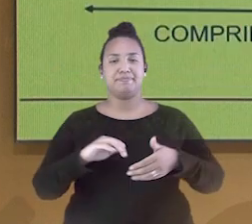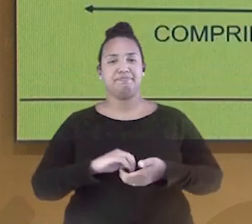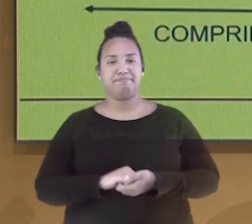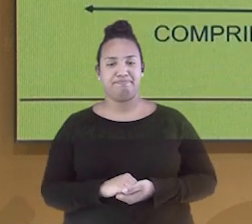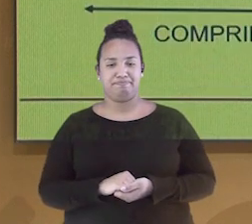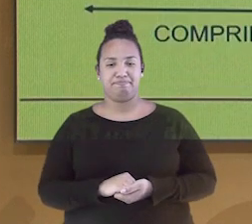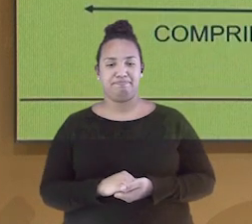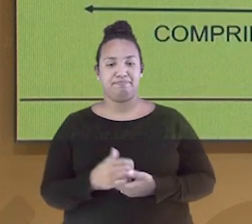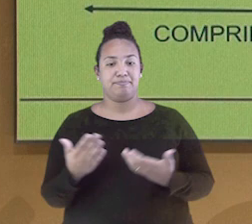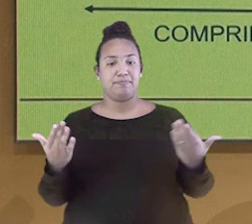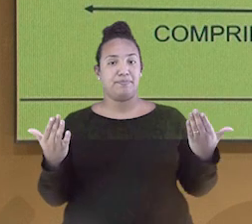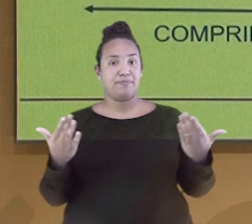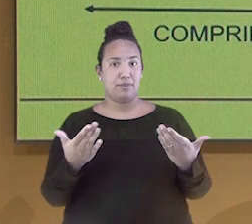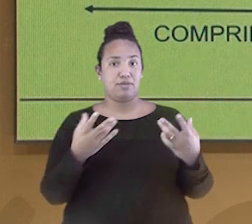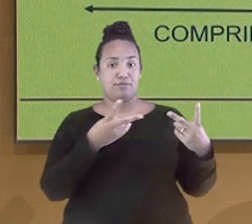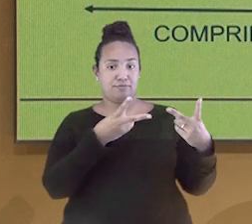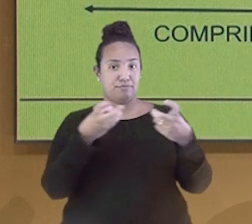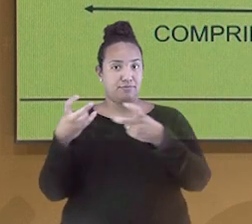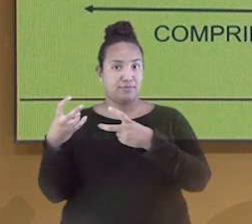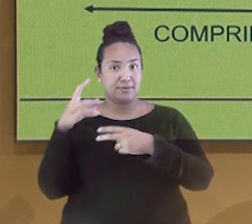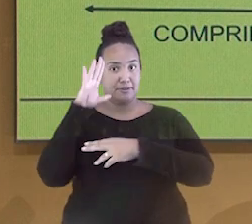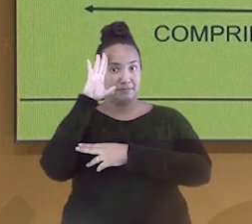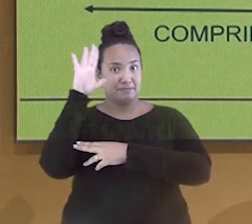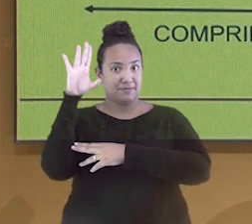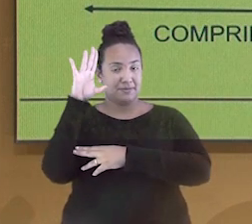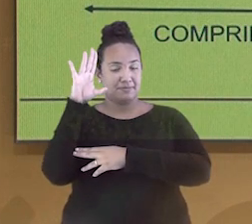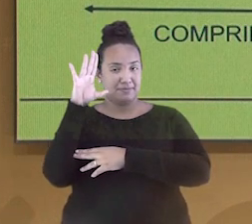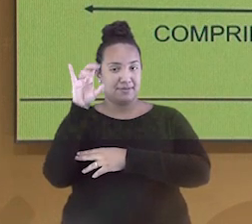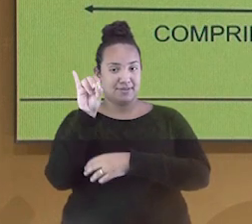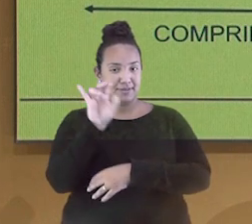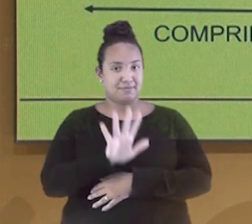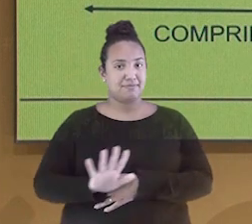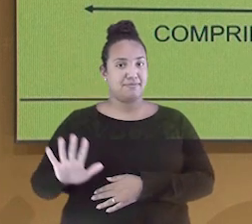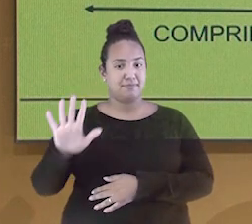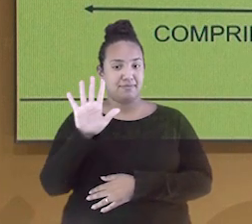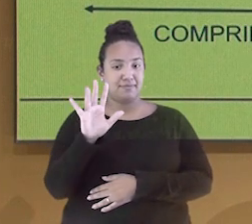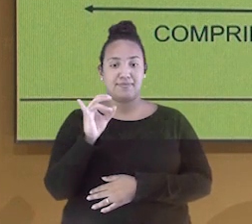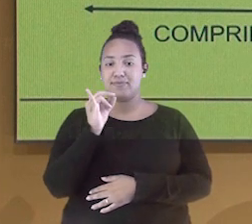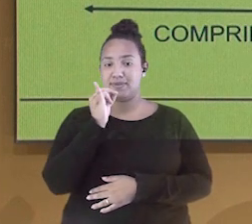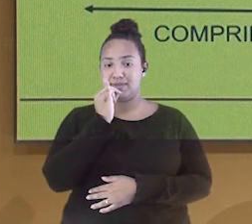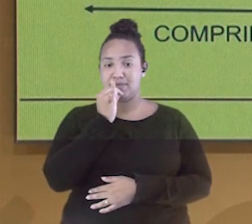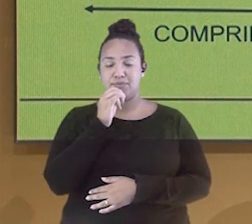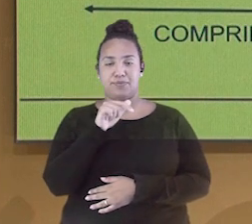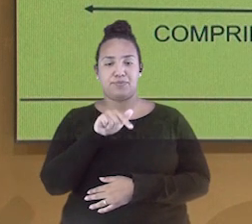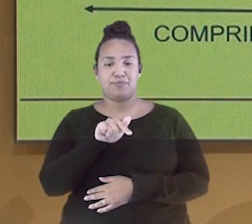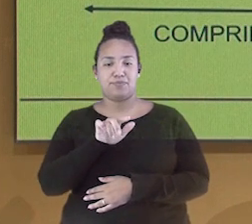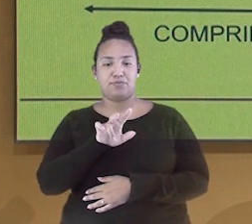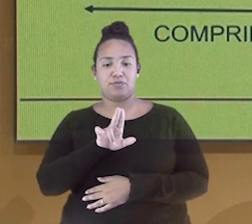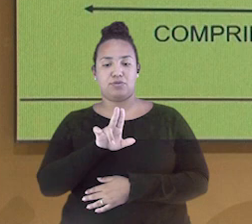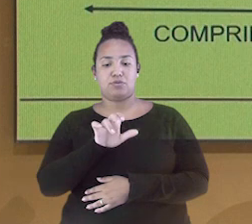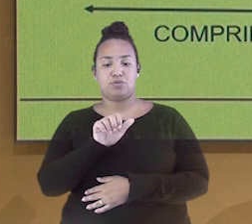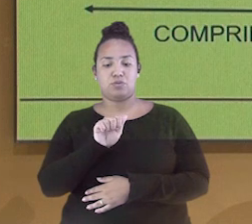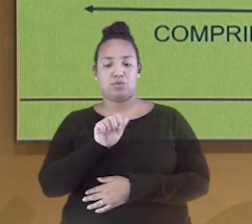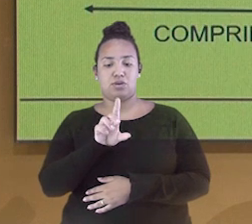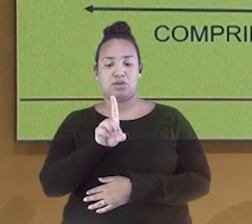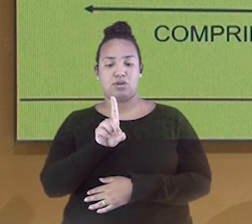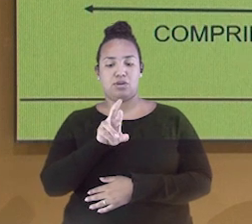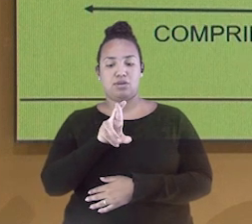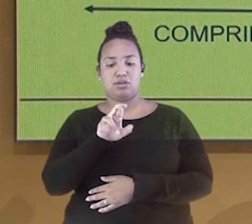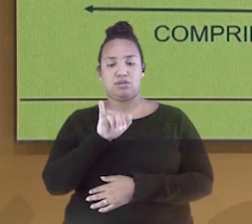então, identificar e reconhecer as principais figuras planas, como os quadriláteros, o triângulo e o